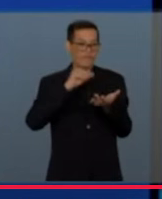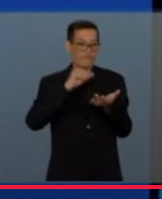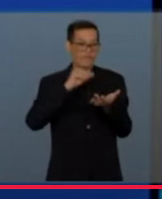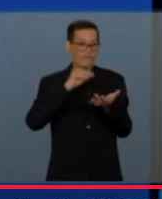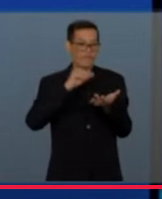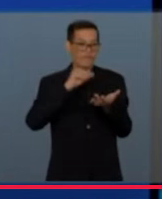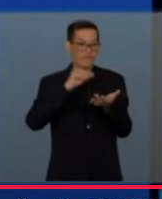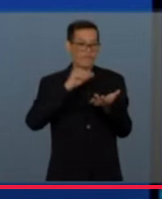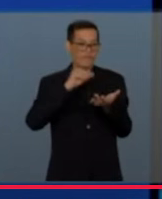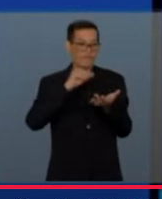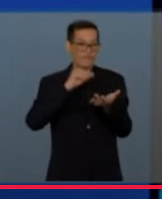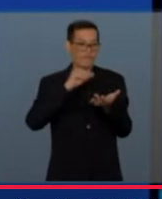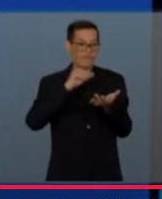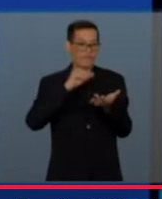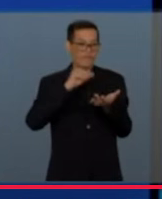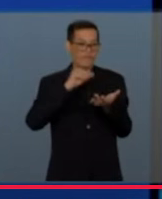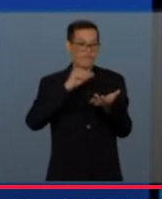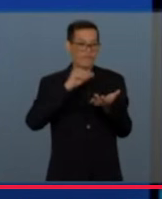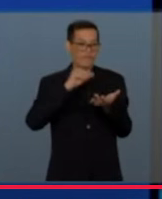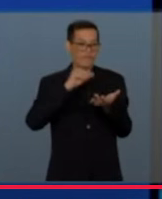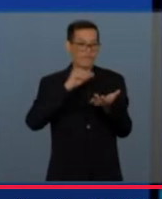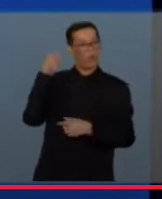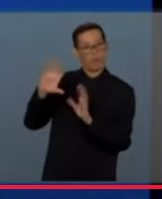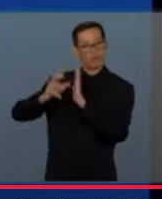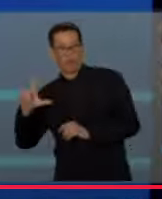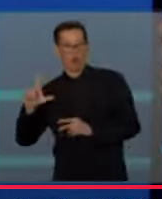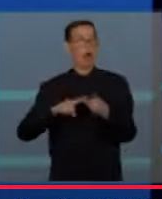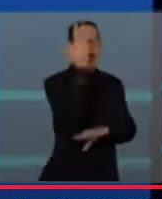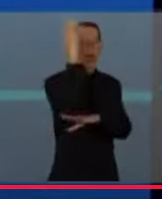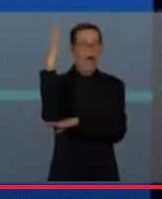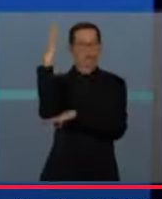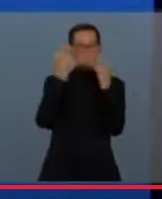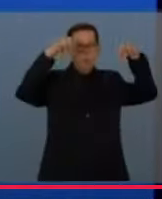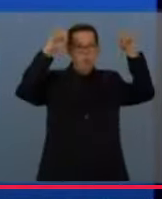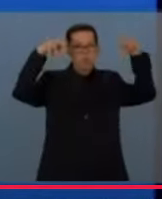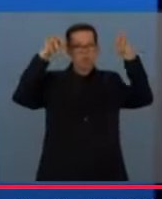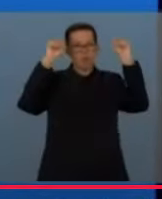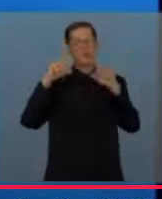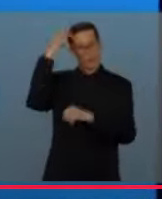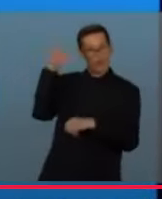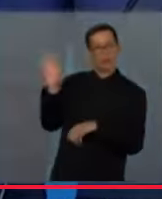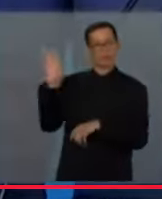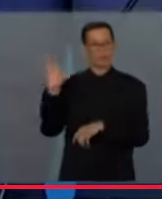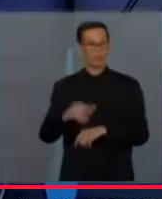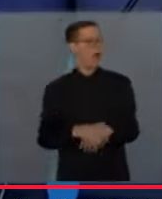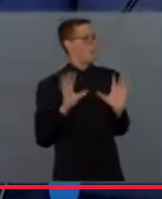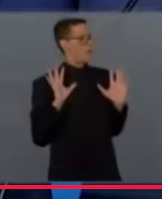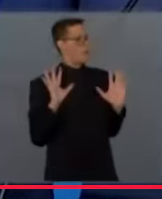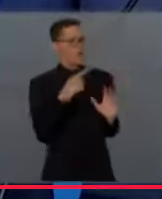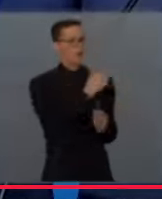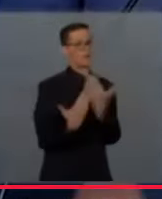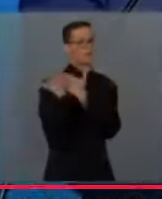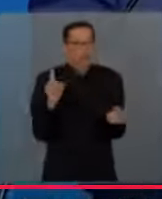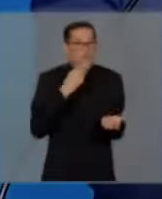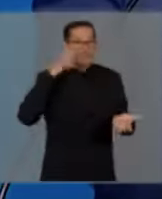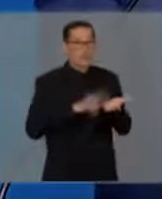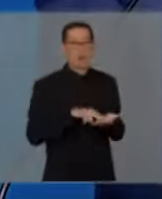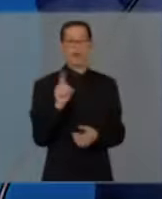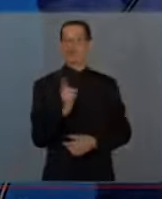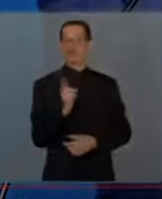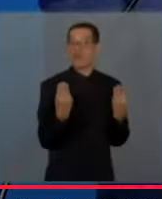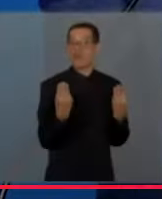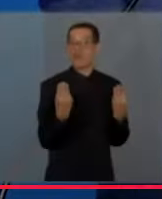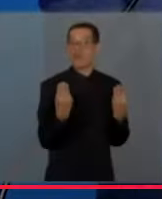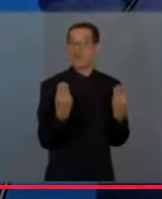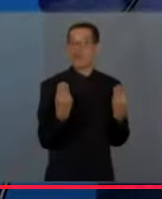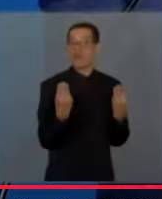de moradia digna para pessoas em situação de Rua heem Prefeito que mais vocês percebem Gente alguém que não consegue assumir responsabilidade não pode liderar a principal cidade da